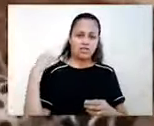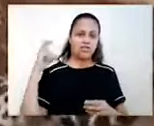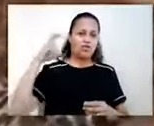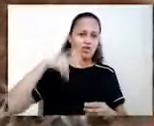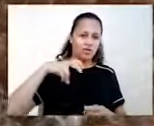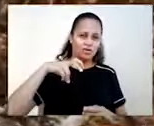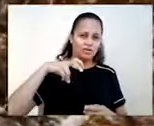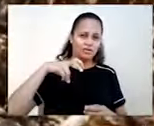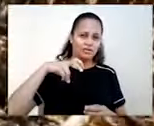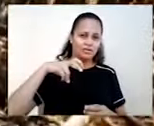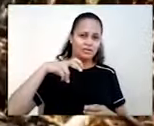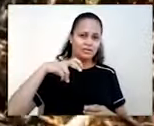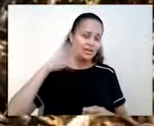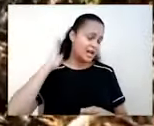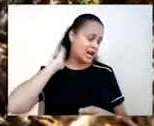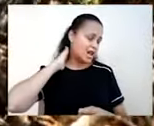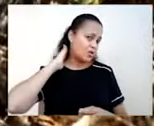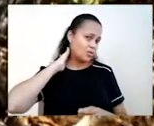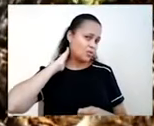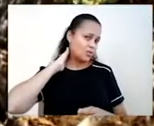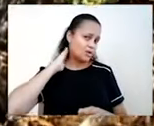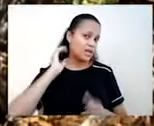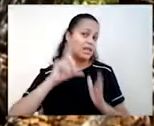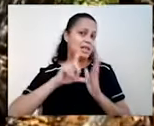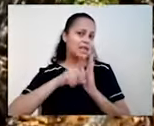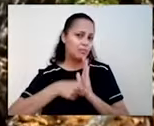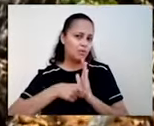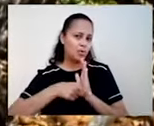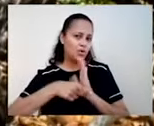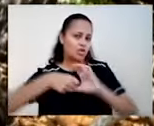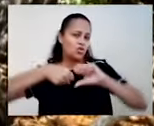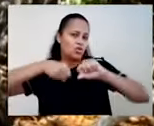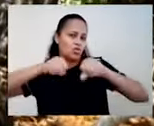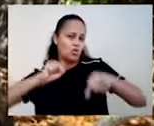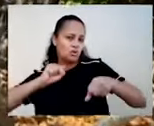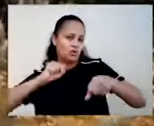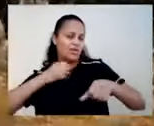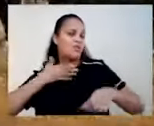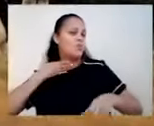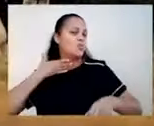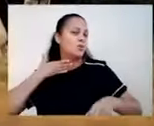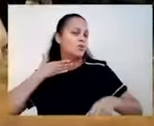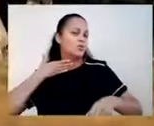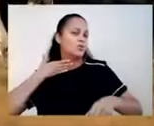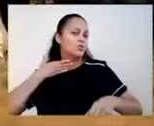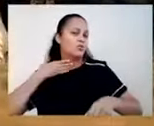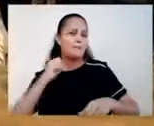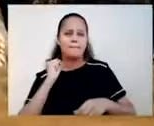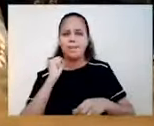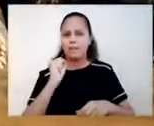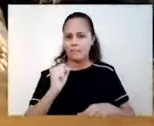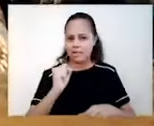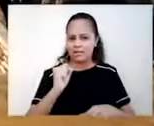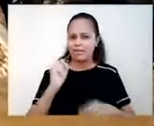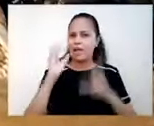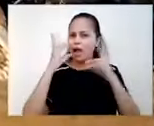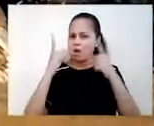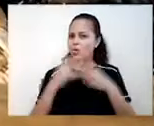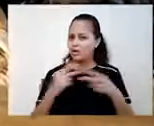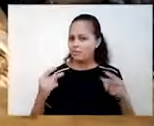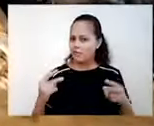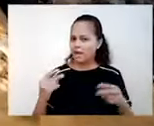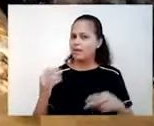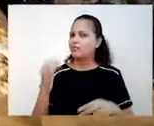colocar uma pata no focinho e a outra na nuca, e depois torcer o pescoço do bicho. Para matar